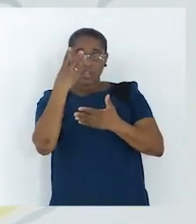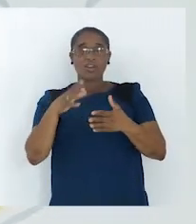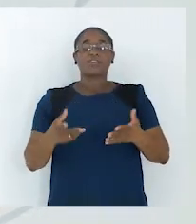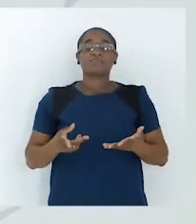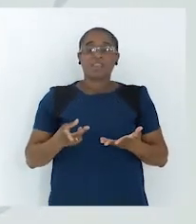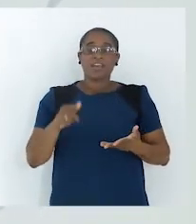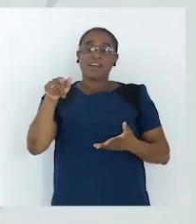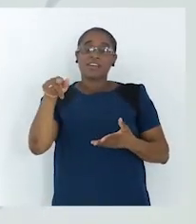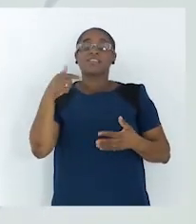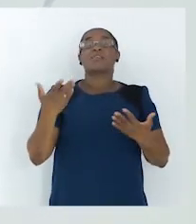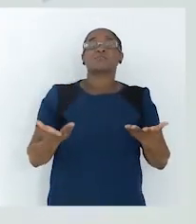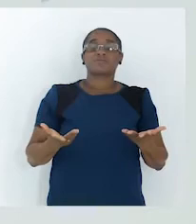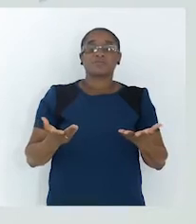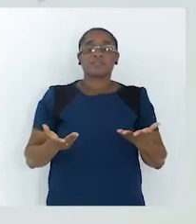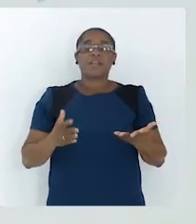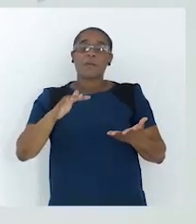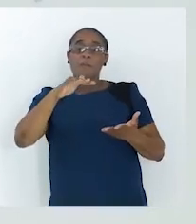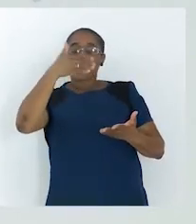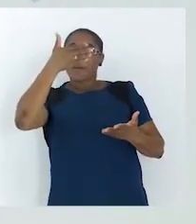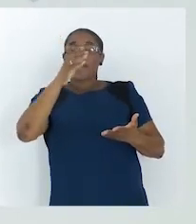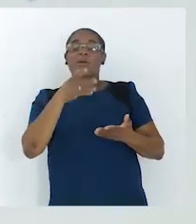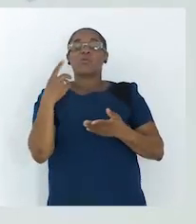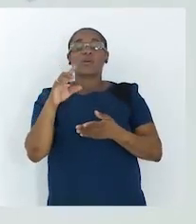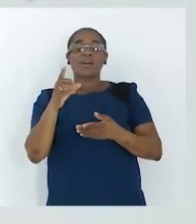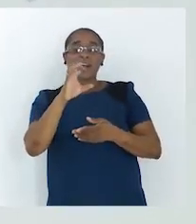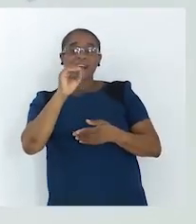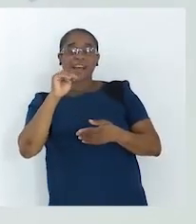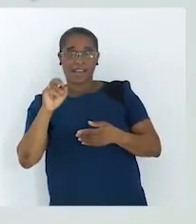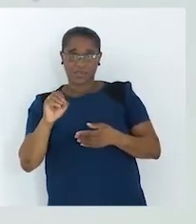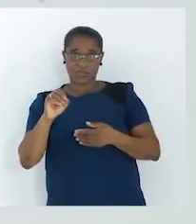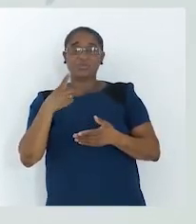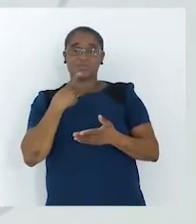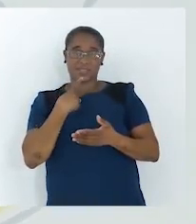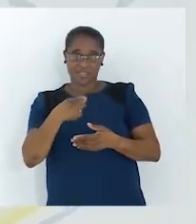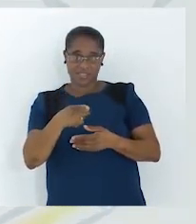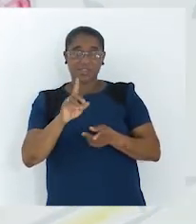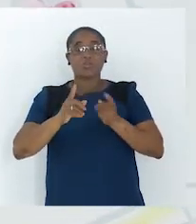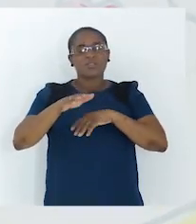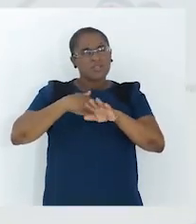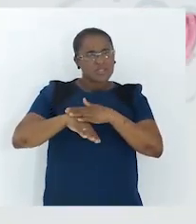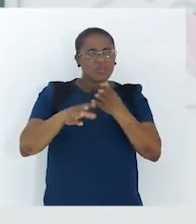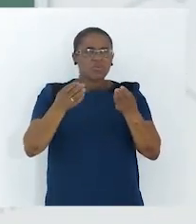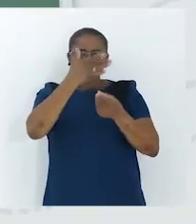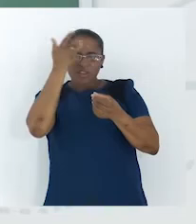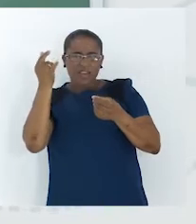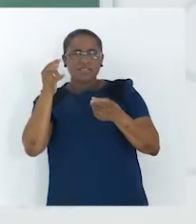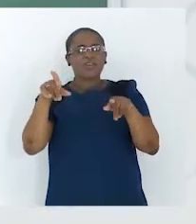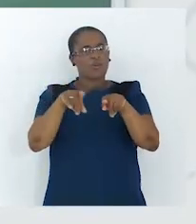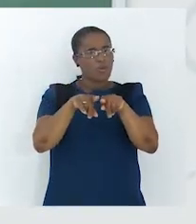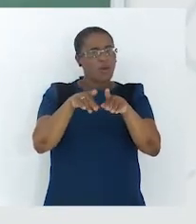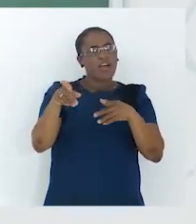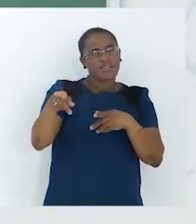aqui temos um primeiro caso certo então o que vamos fazer é muito simples igual